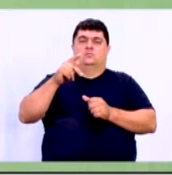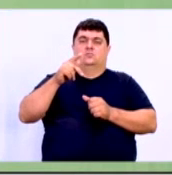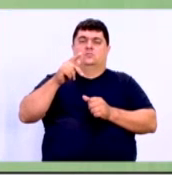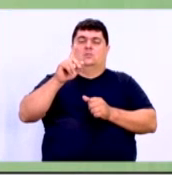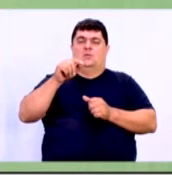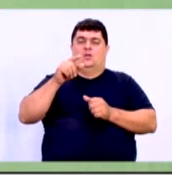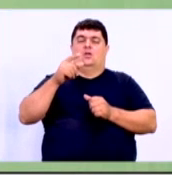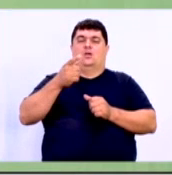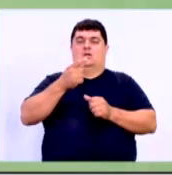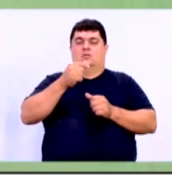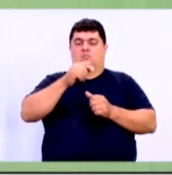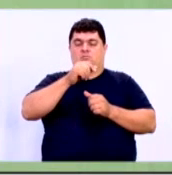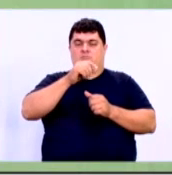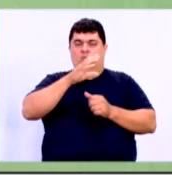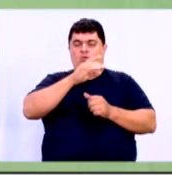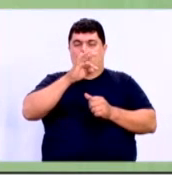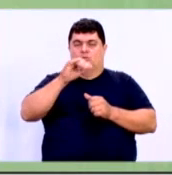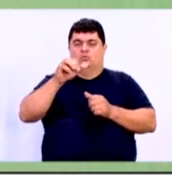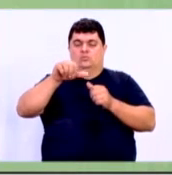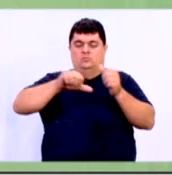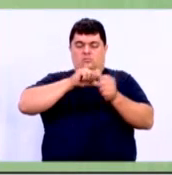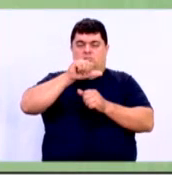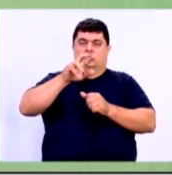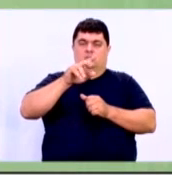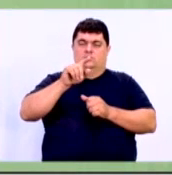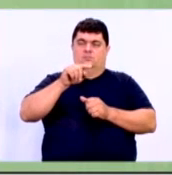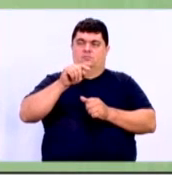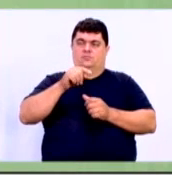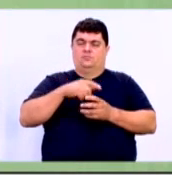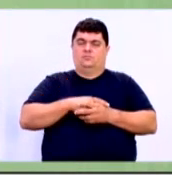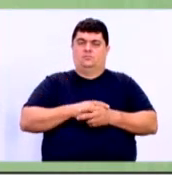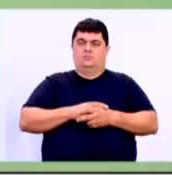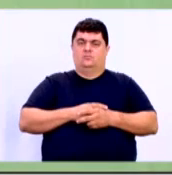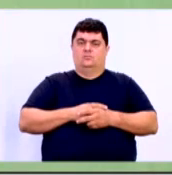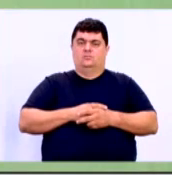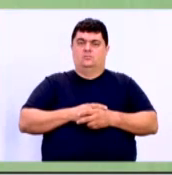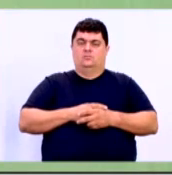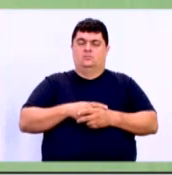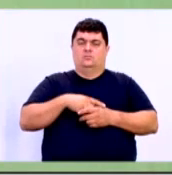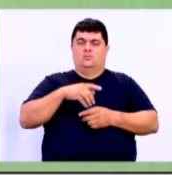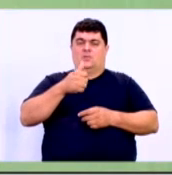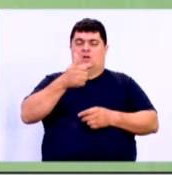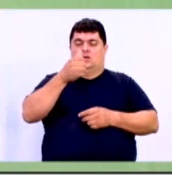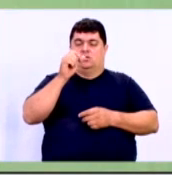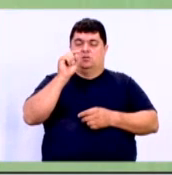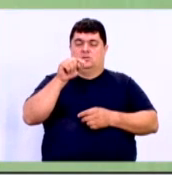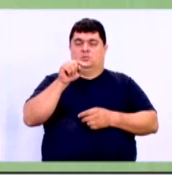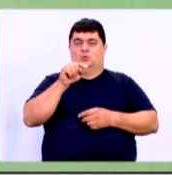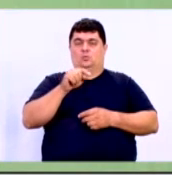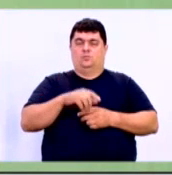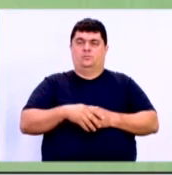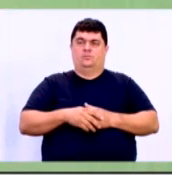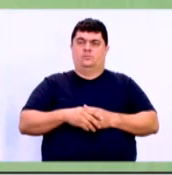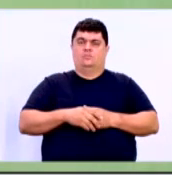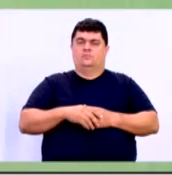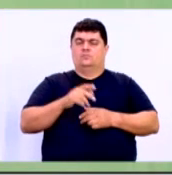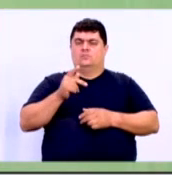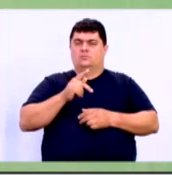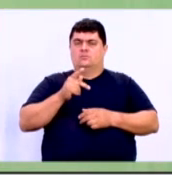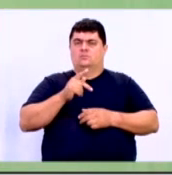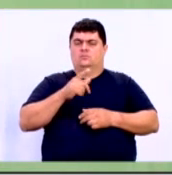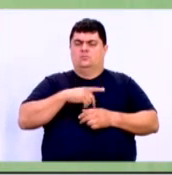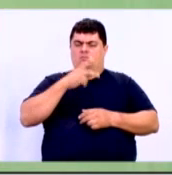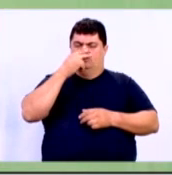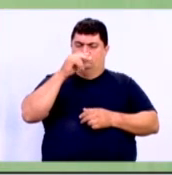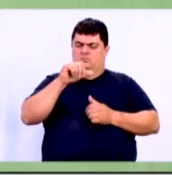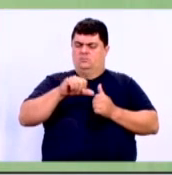o custo variável, que é 16 mil. Professor, tem alguma